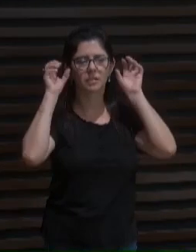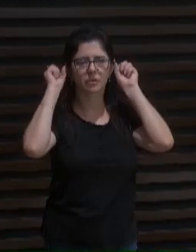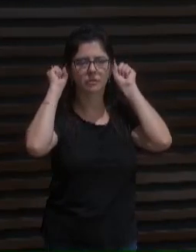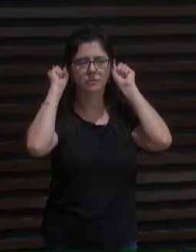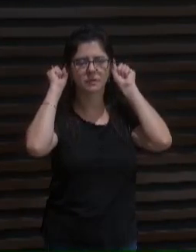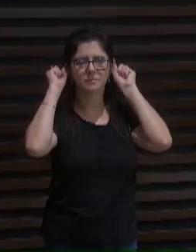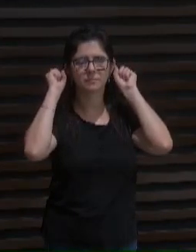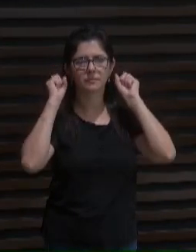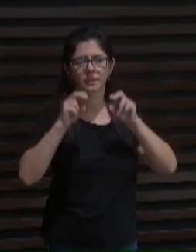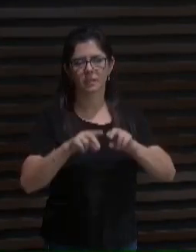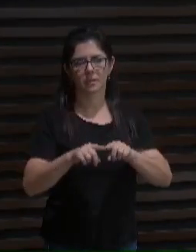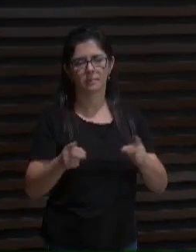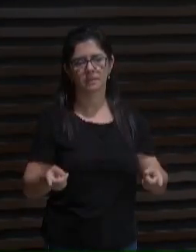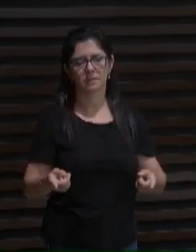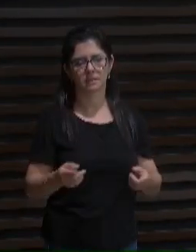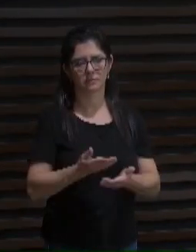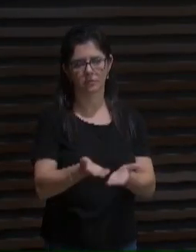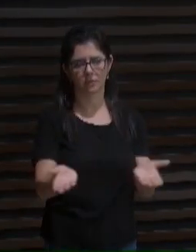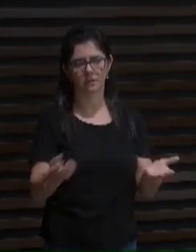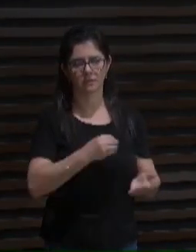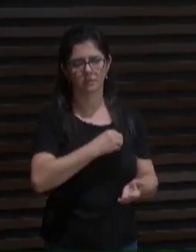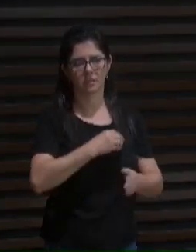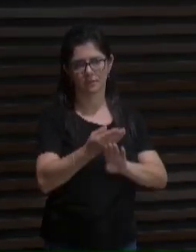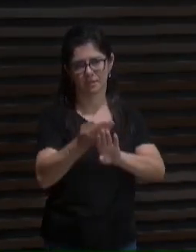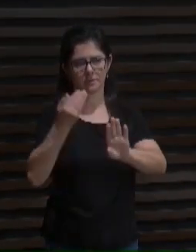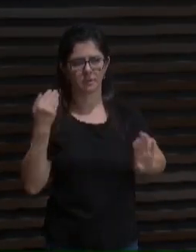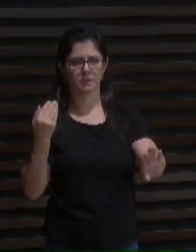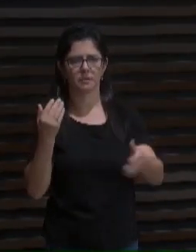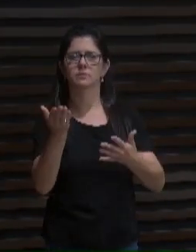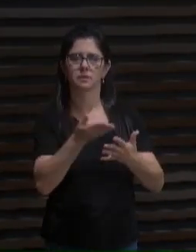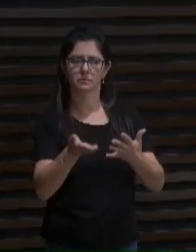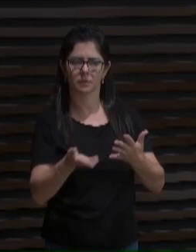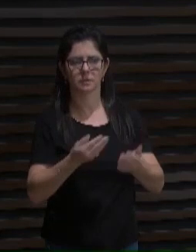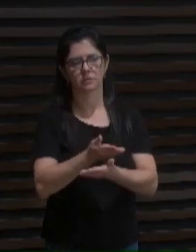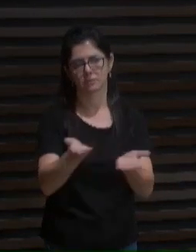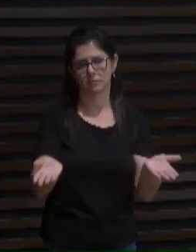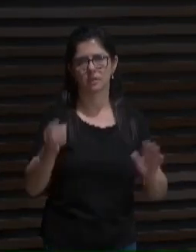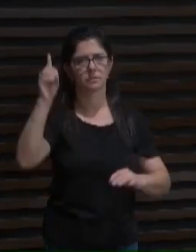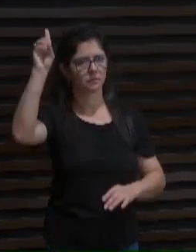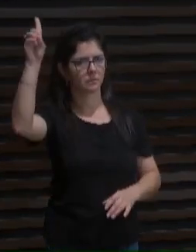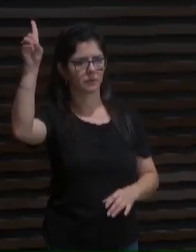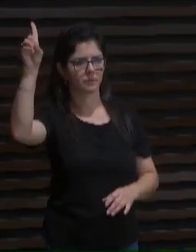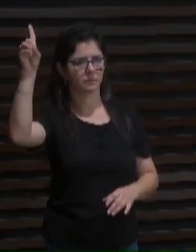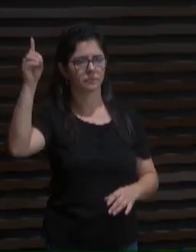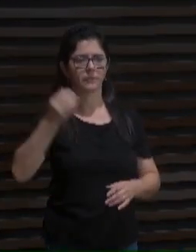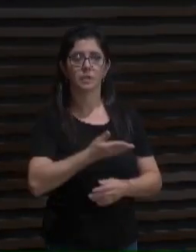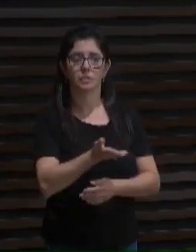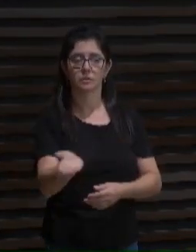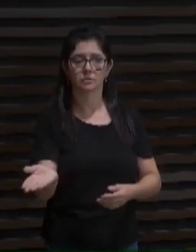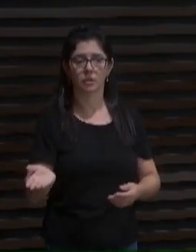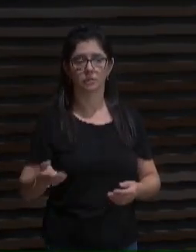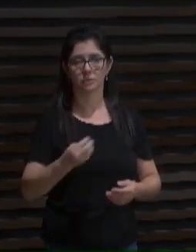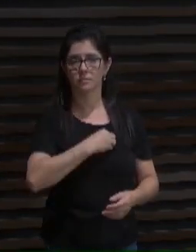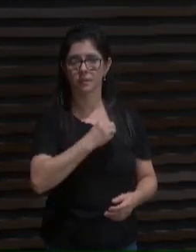as vossas iniquidades fazem separação entre vós e o vosso Deus, e os vossos